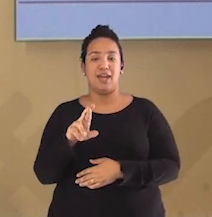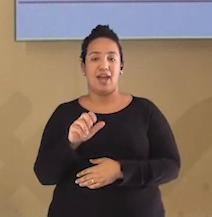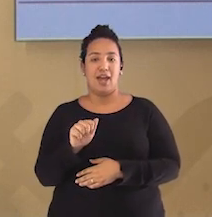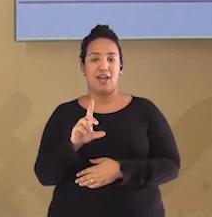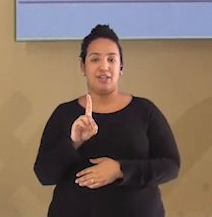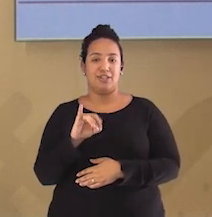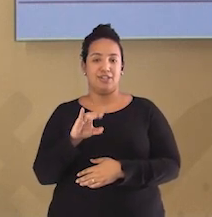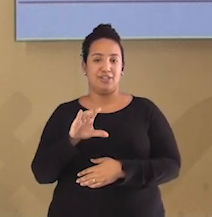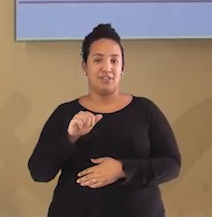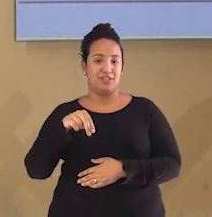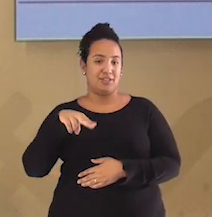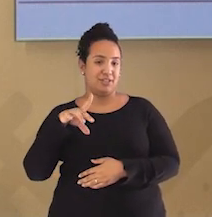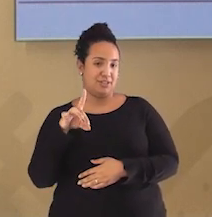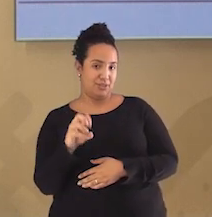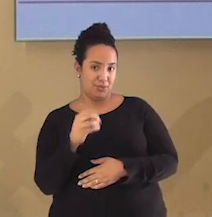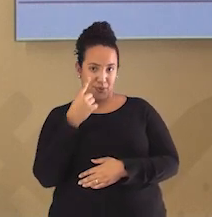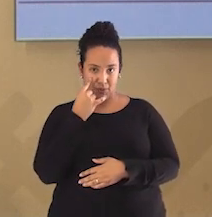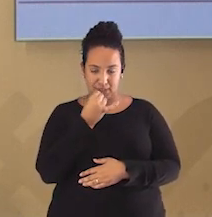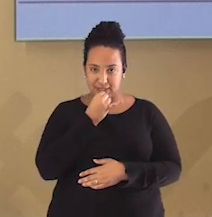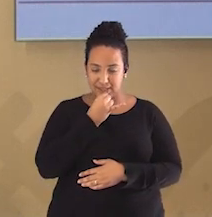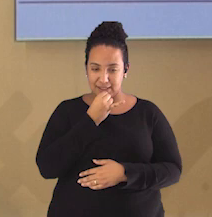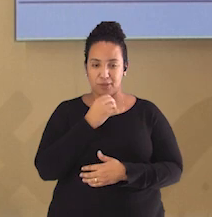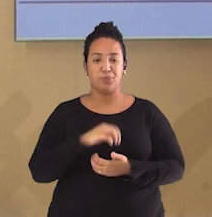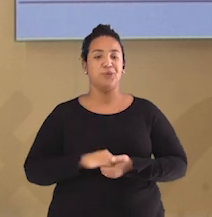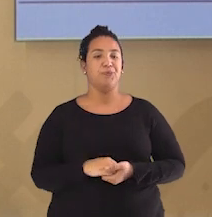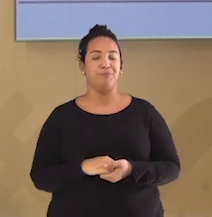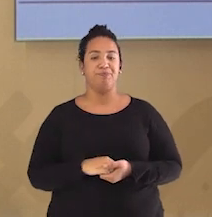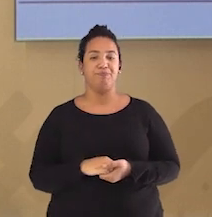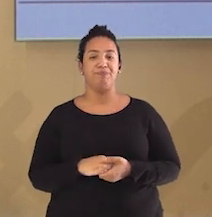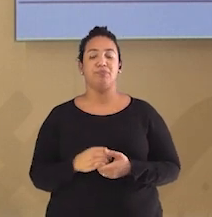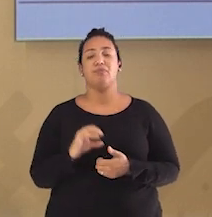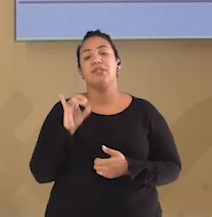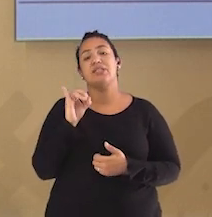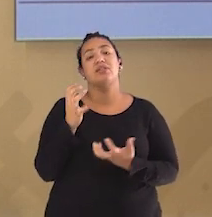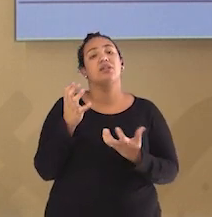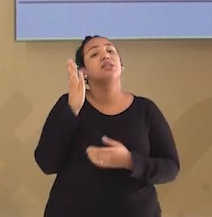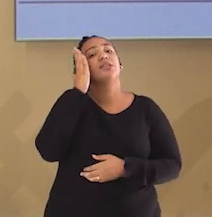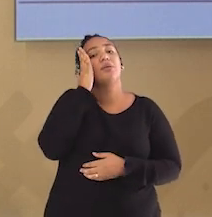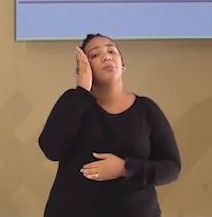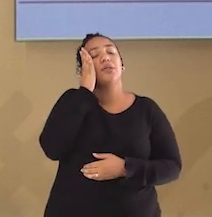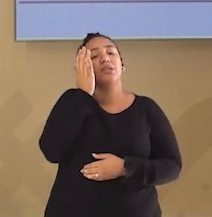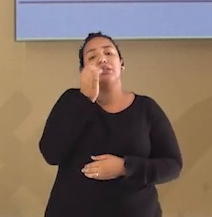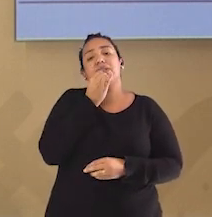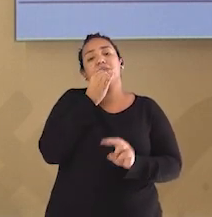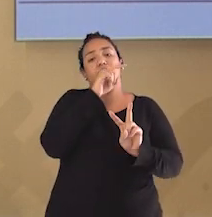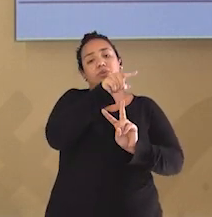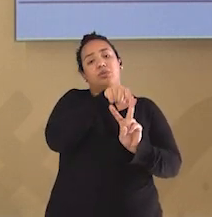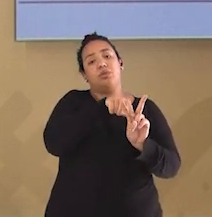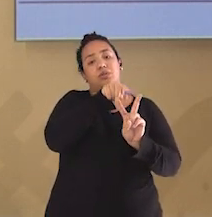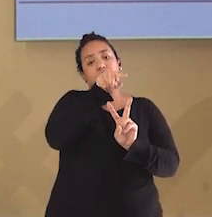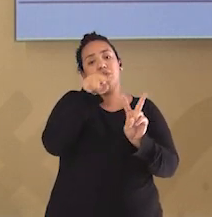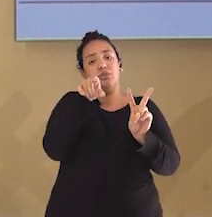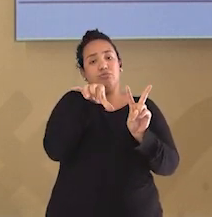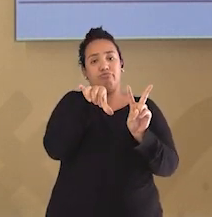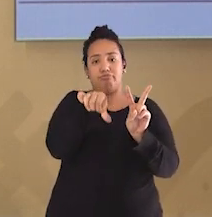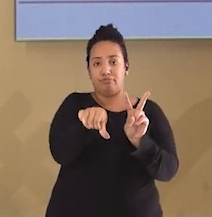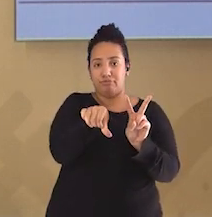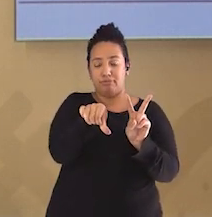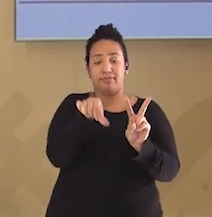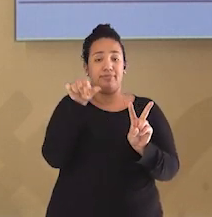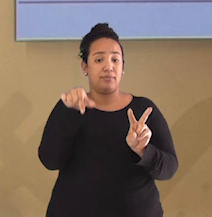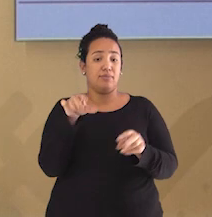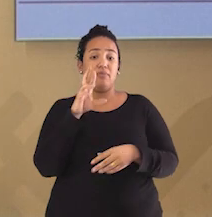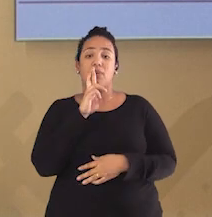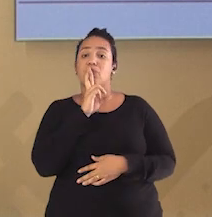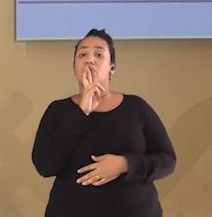no radicando. Vamos ver um exemplo. Por exemplo, se eu quiser saber a raiz quadrada de 9,